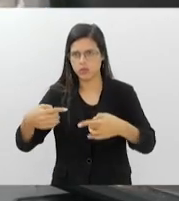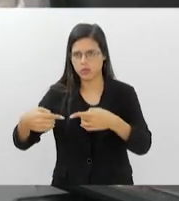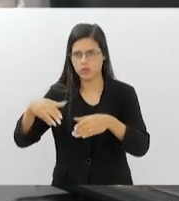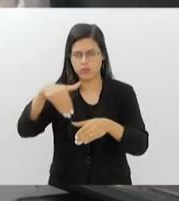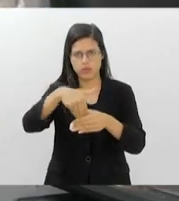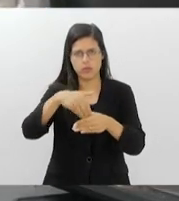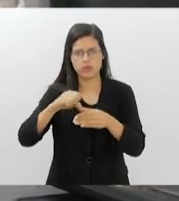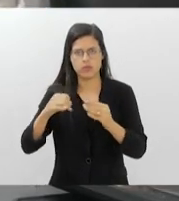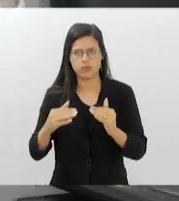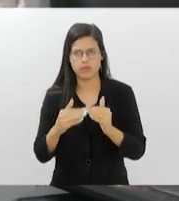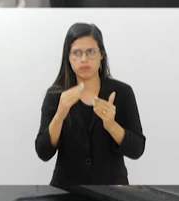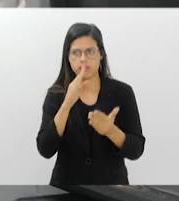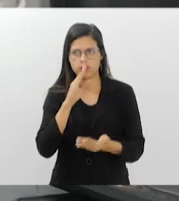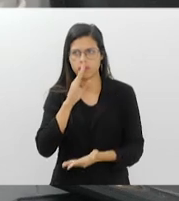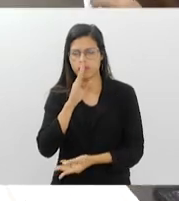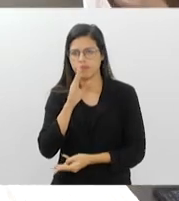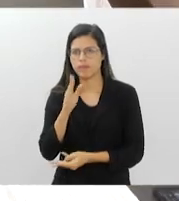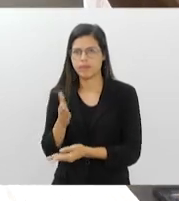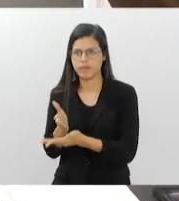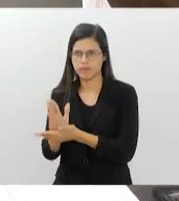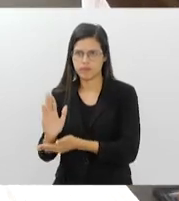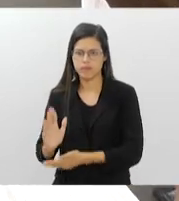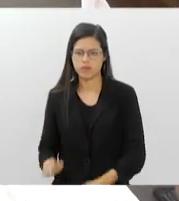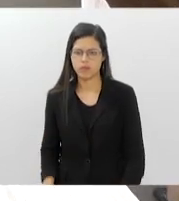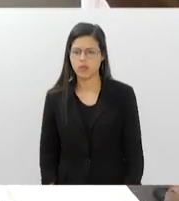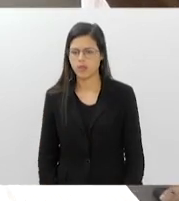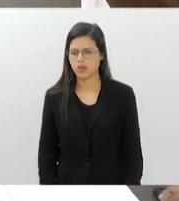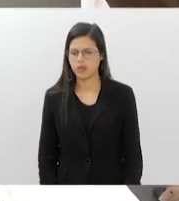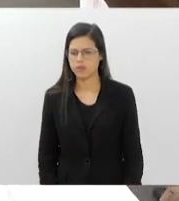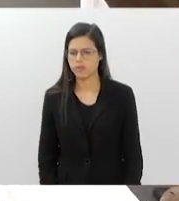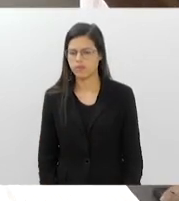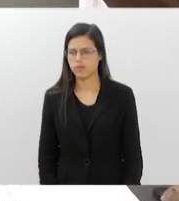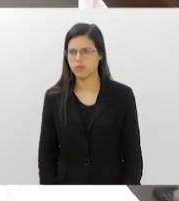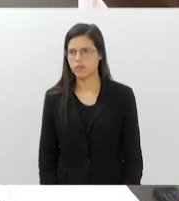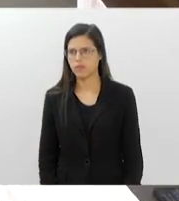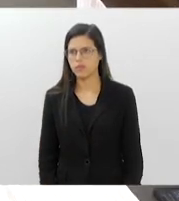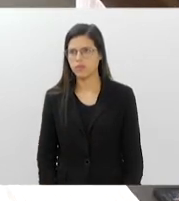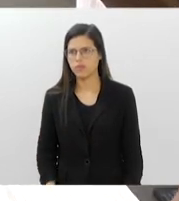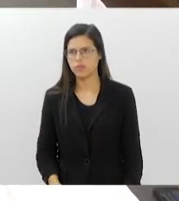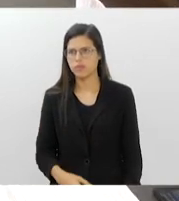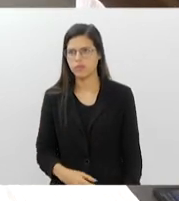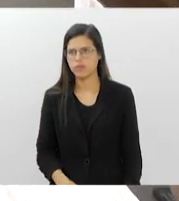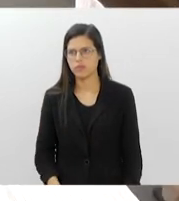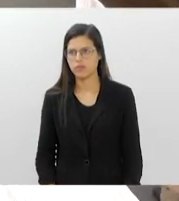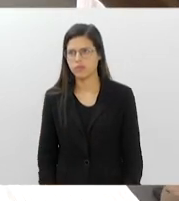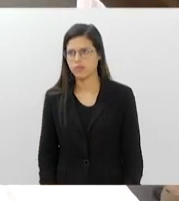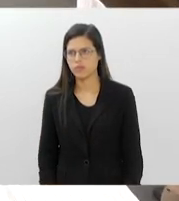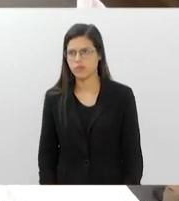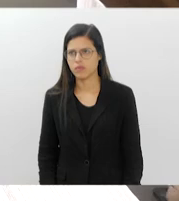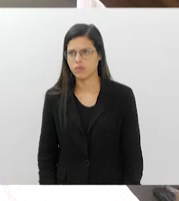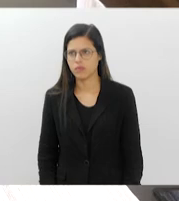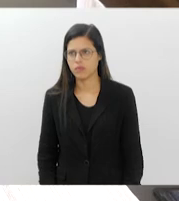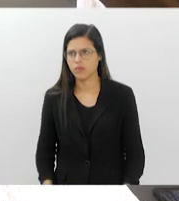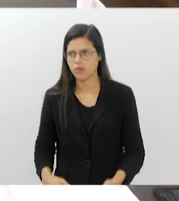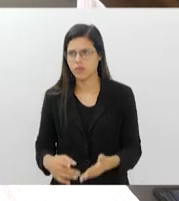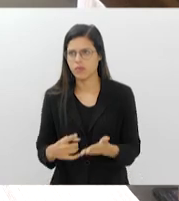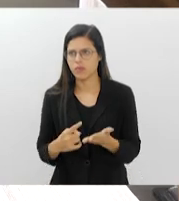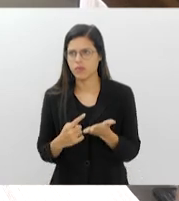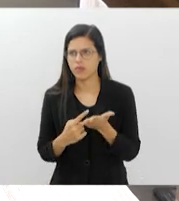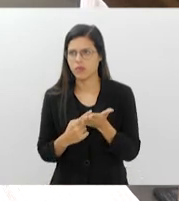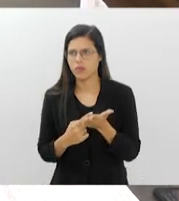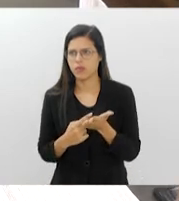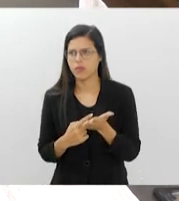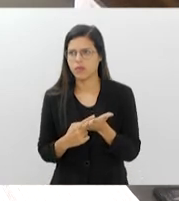votação senhores que aprovam permaneçam Como estão aprovado Cumprindo com atraso o compromisso firmado